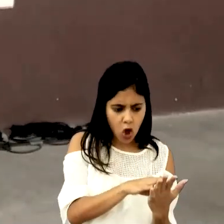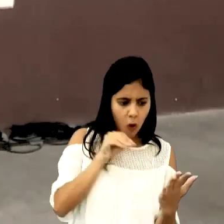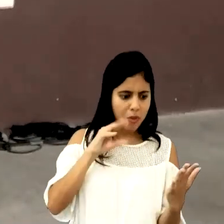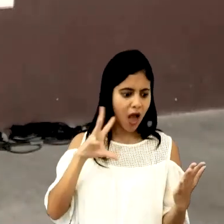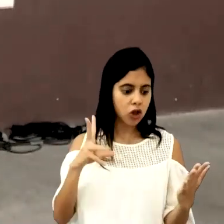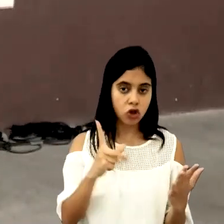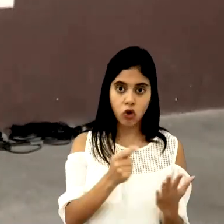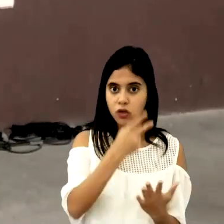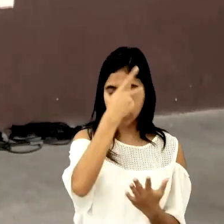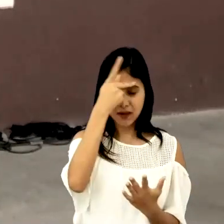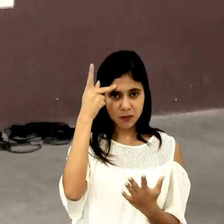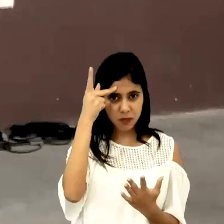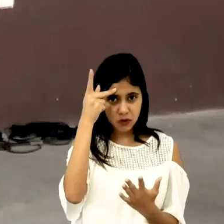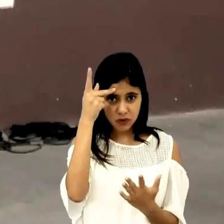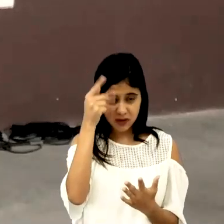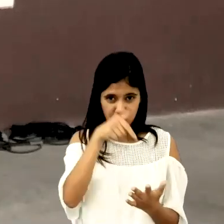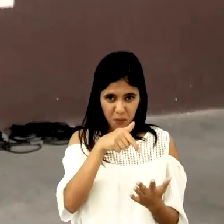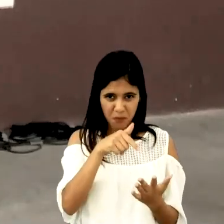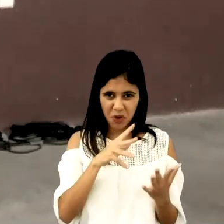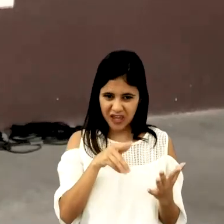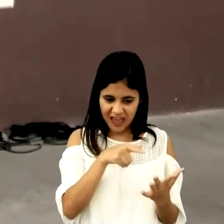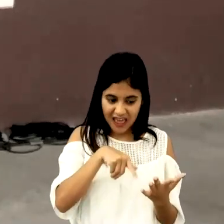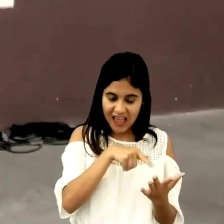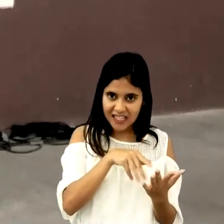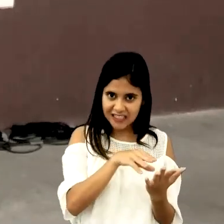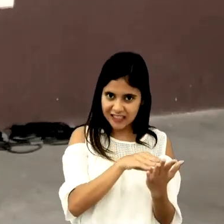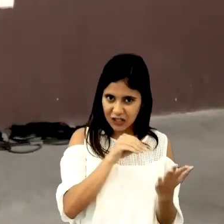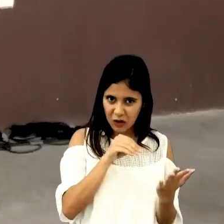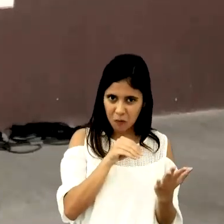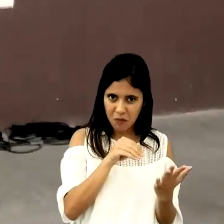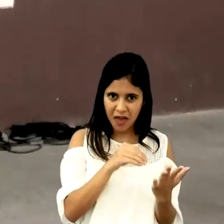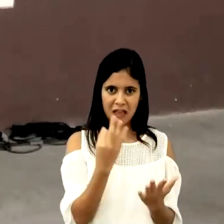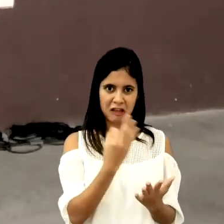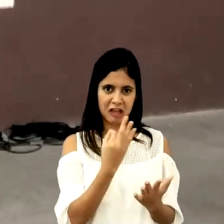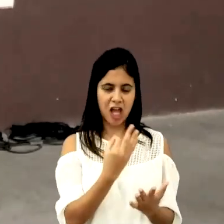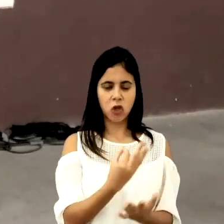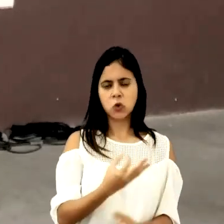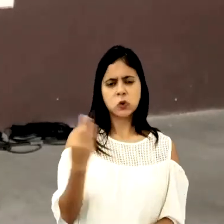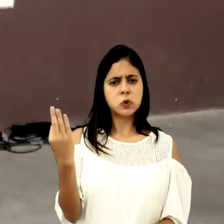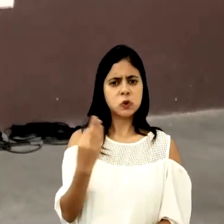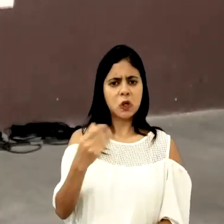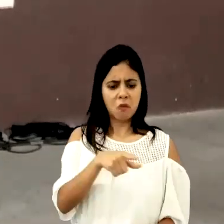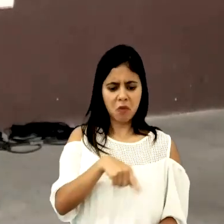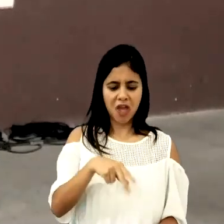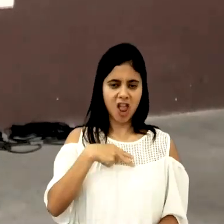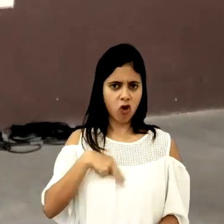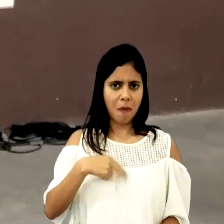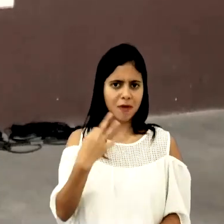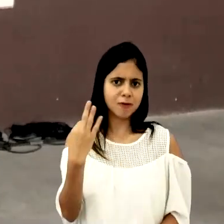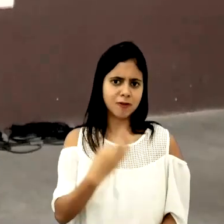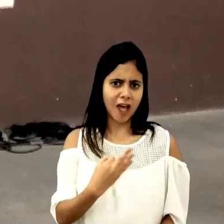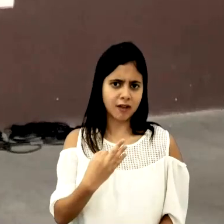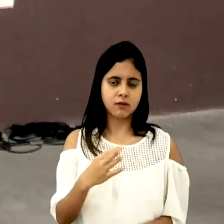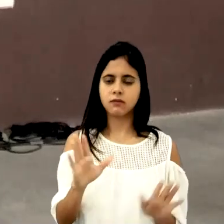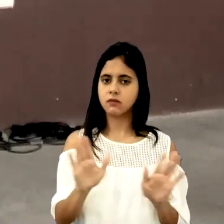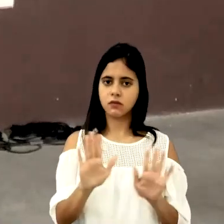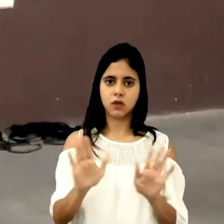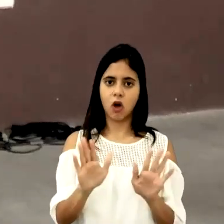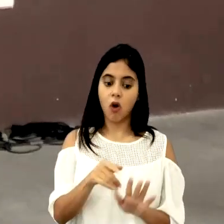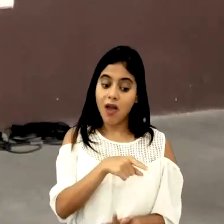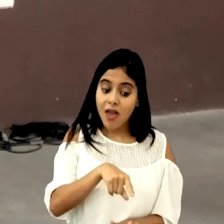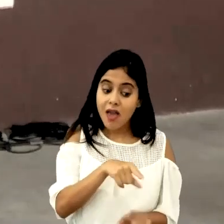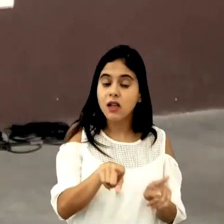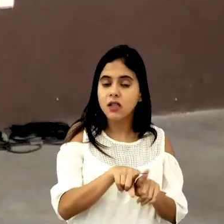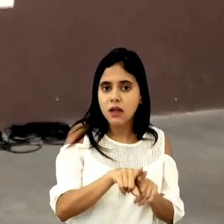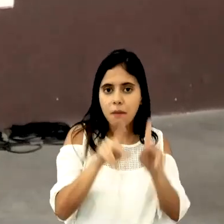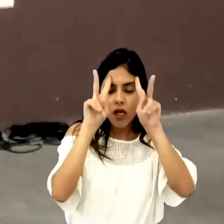modelos 100% certos para serem seguidos. Não. Eles são modelos de seres humanos que estão vivendo uma